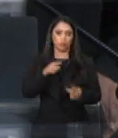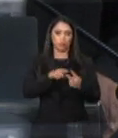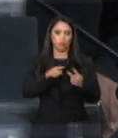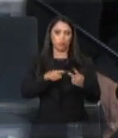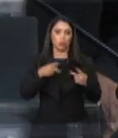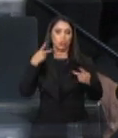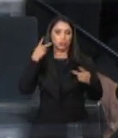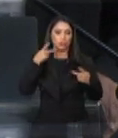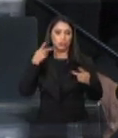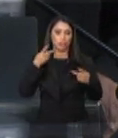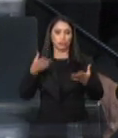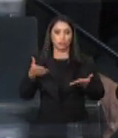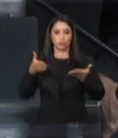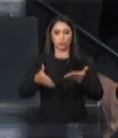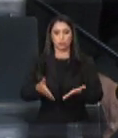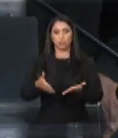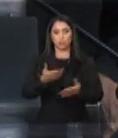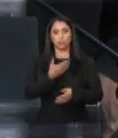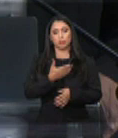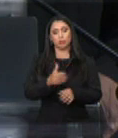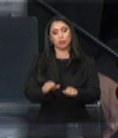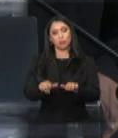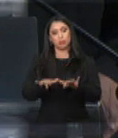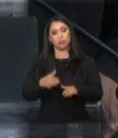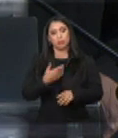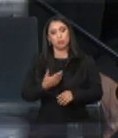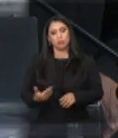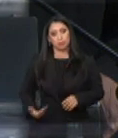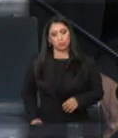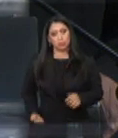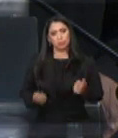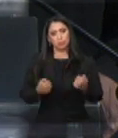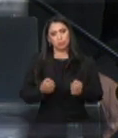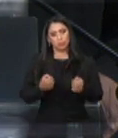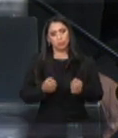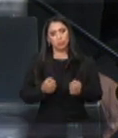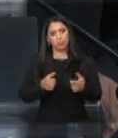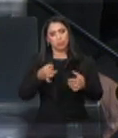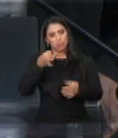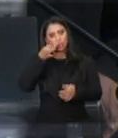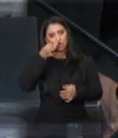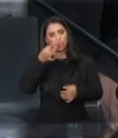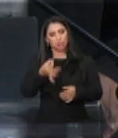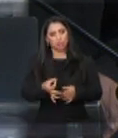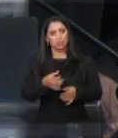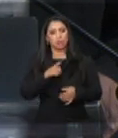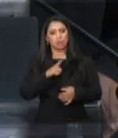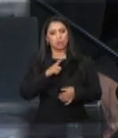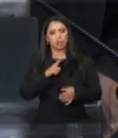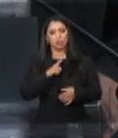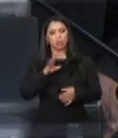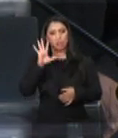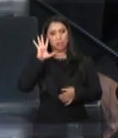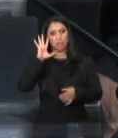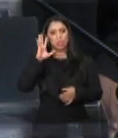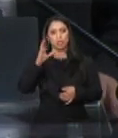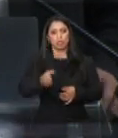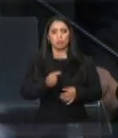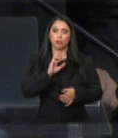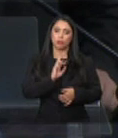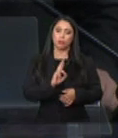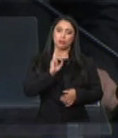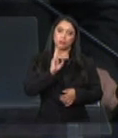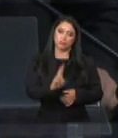participando dessa audiência pública precisa ser ouvido para que a construção da solução para o